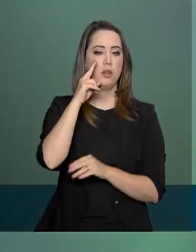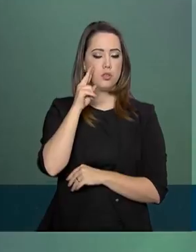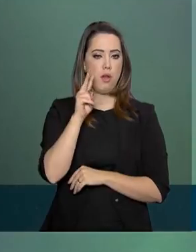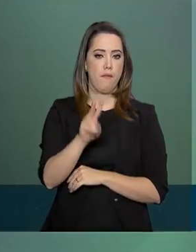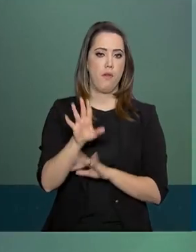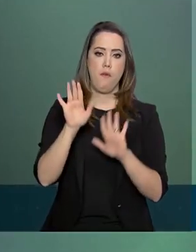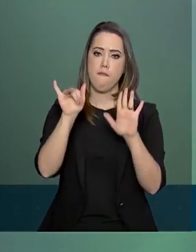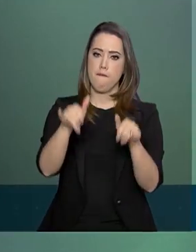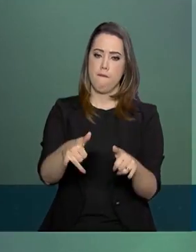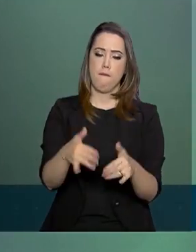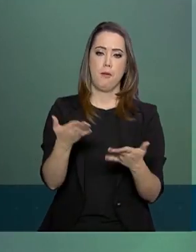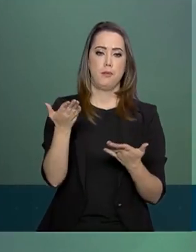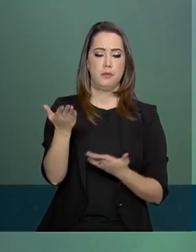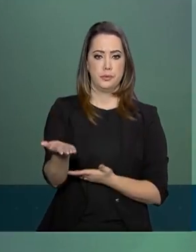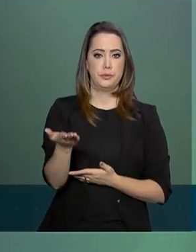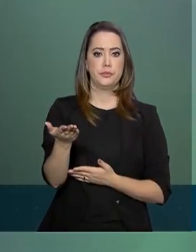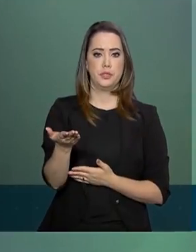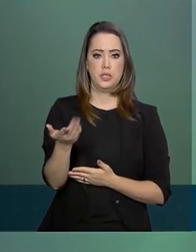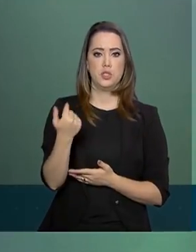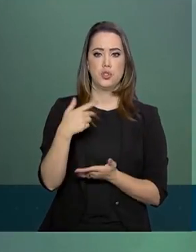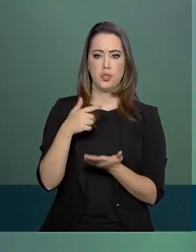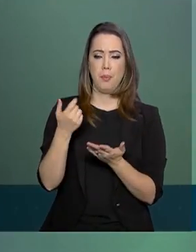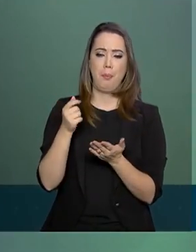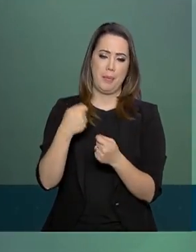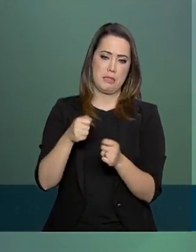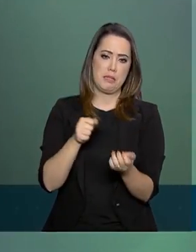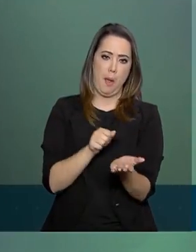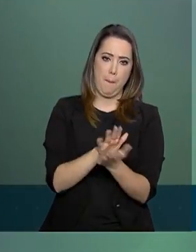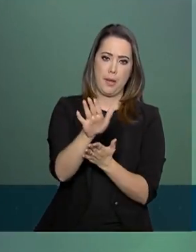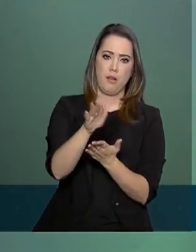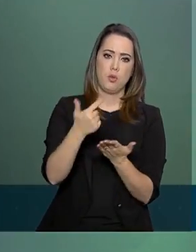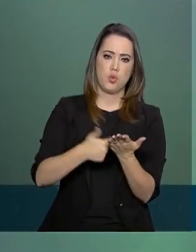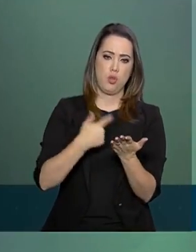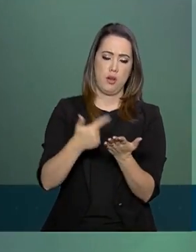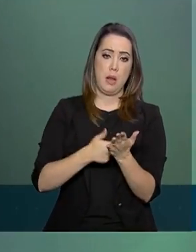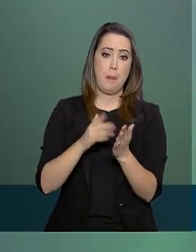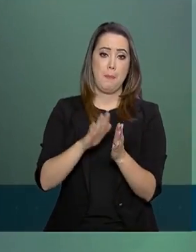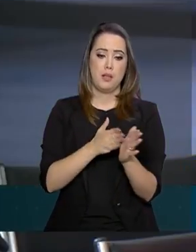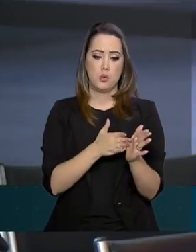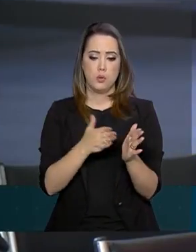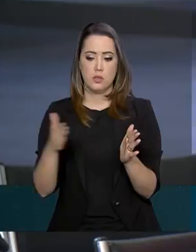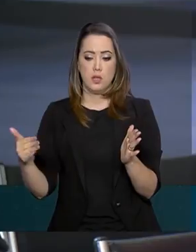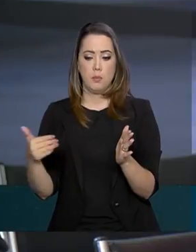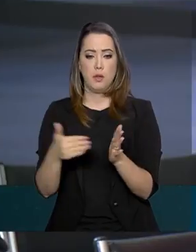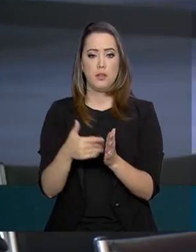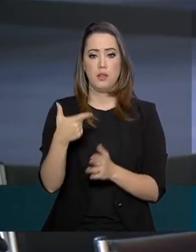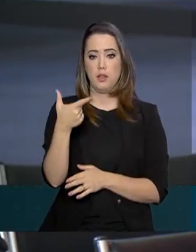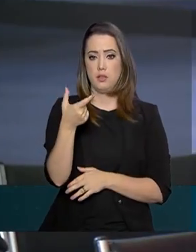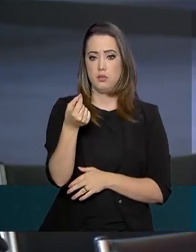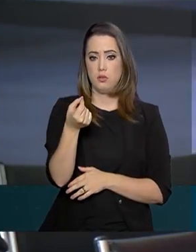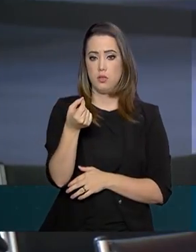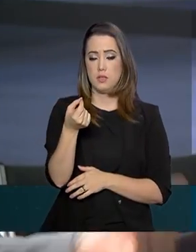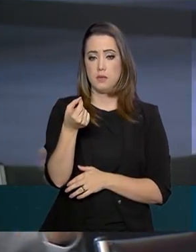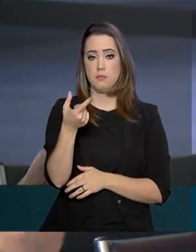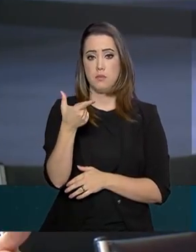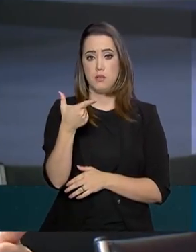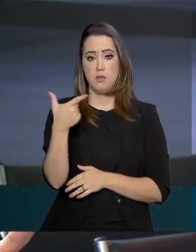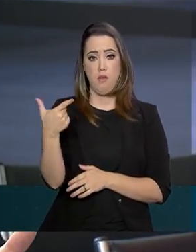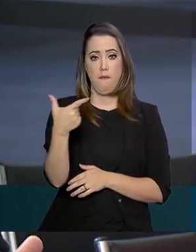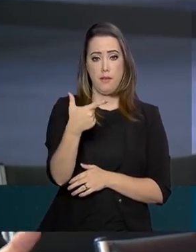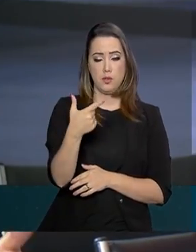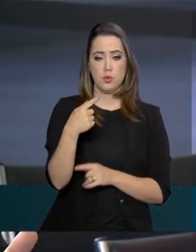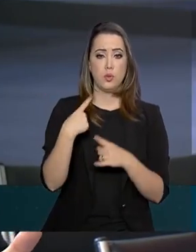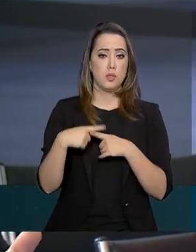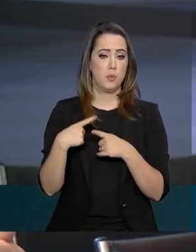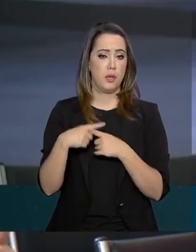o fim dessa dessa publicidade obrigatória mas dá um prazo até 2022 para que isso aconteça porque o